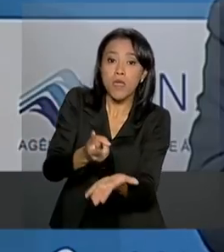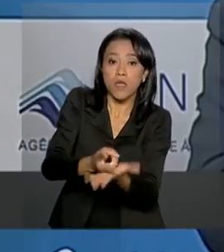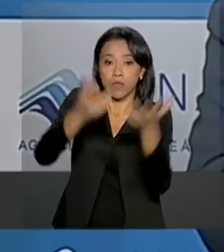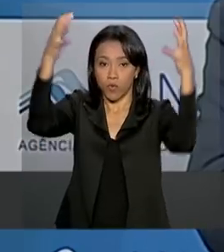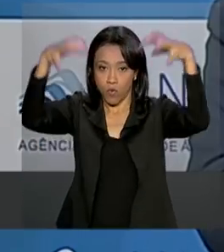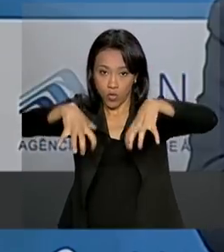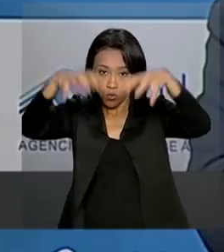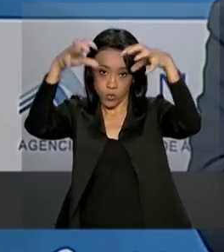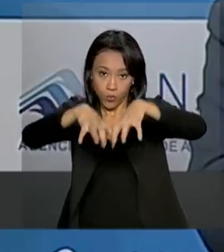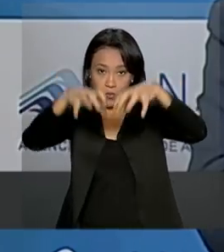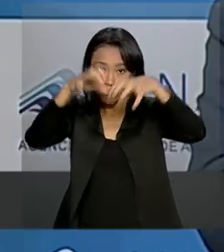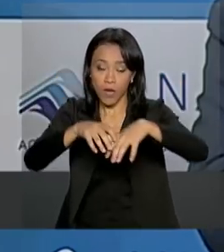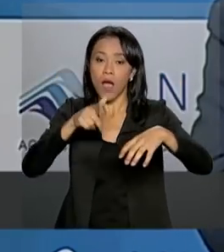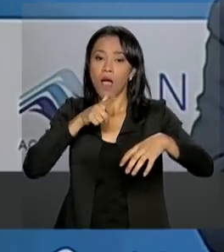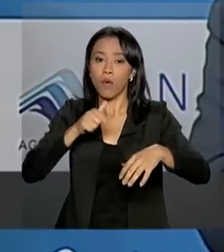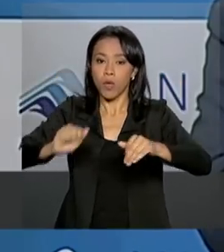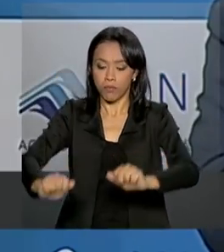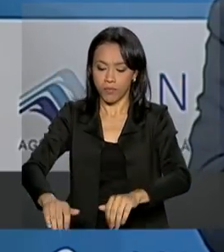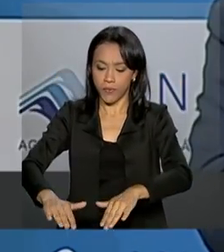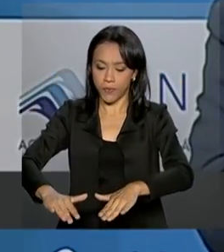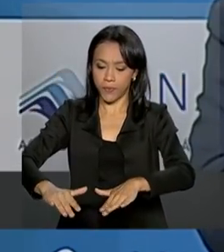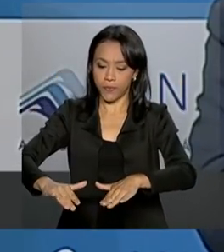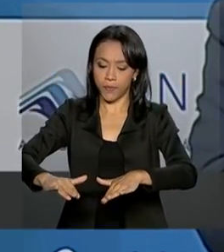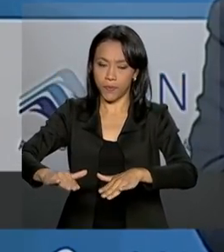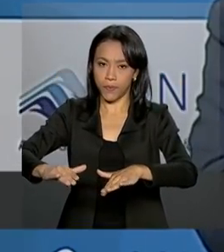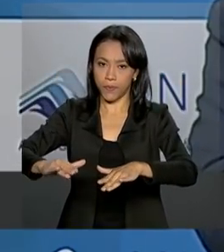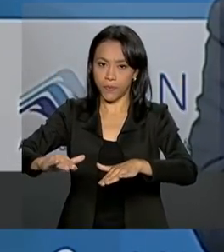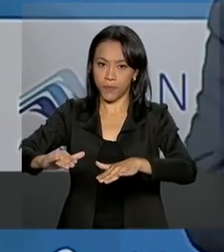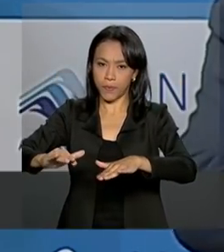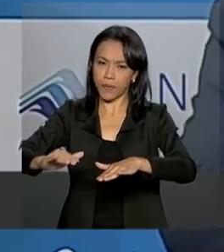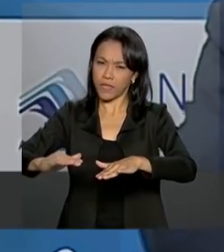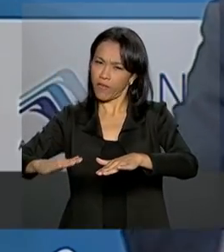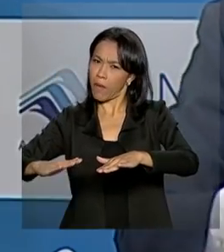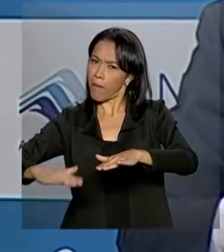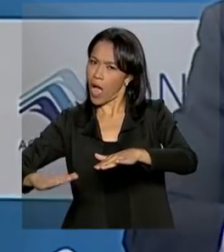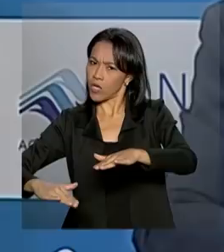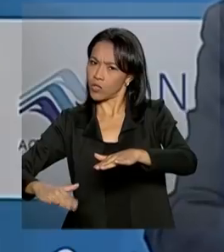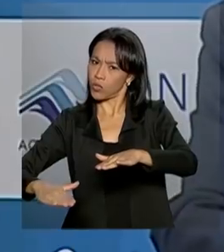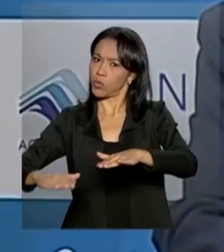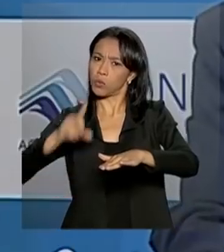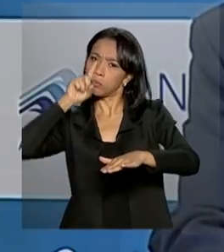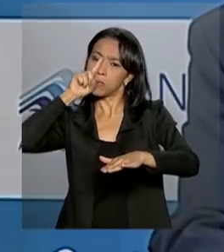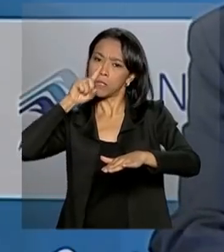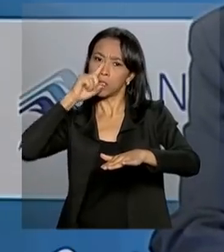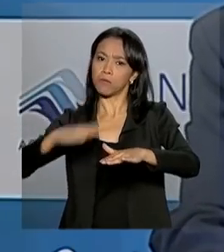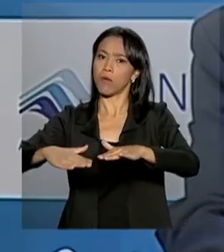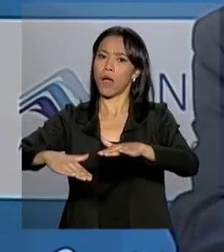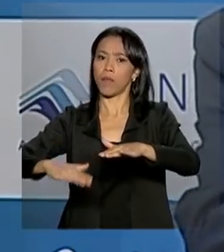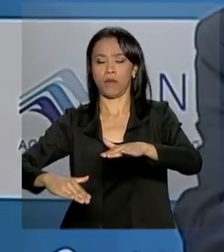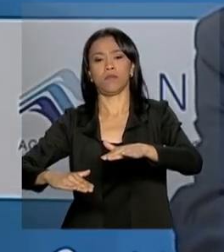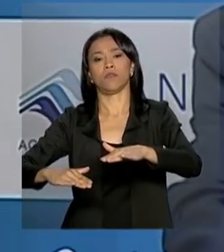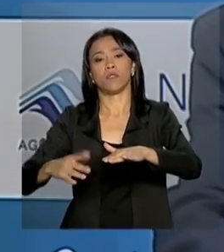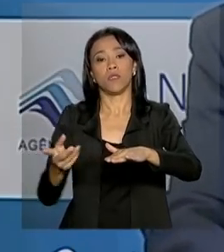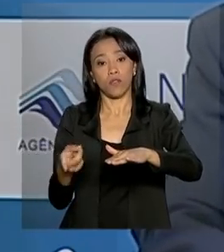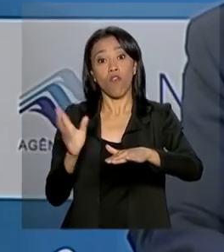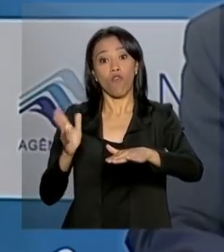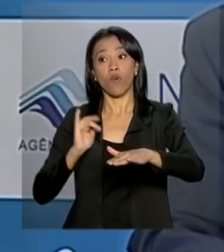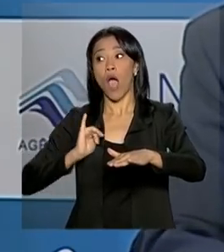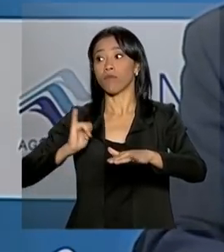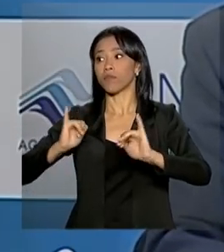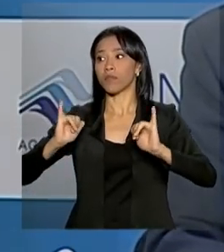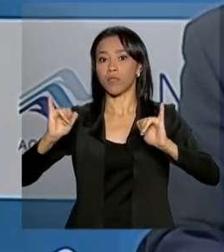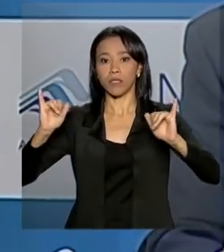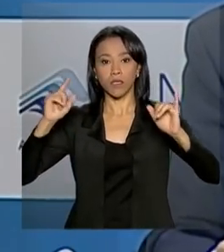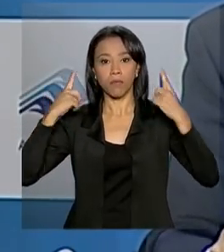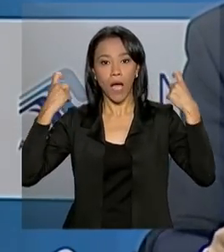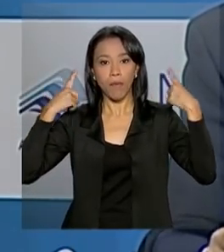o aumento que aconteceu ainda estava abaixo do nível de alerta. As sirenes foram acionadas por uma questão